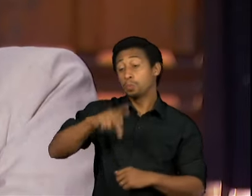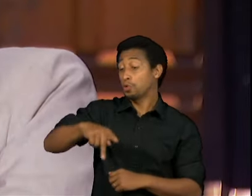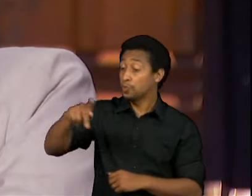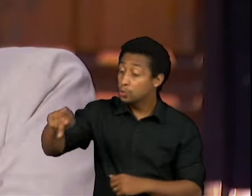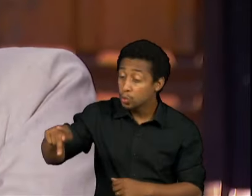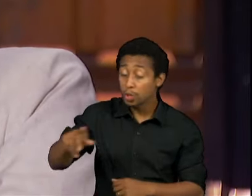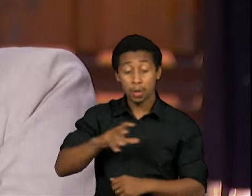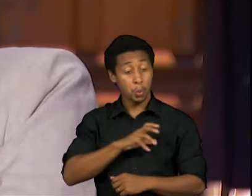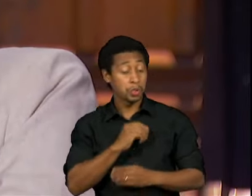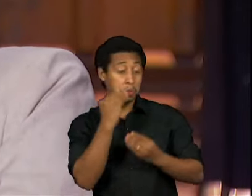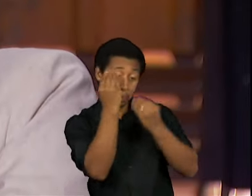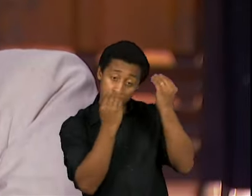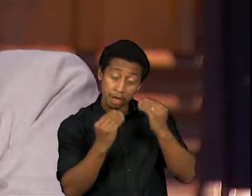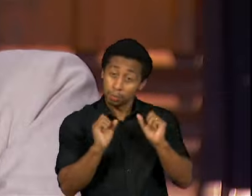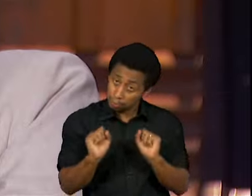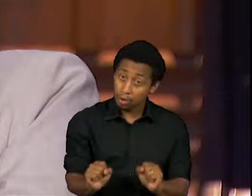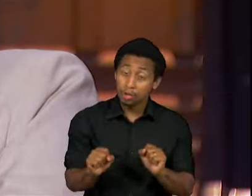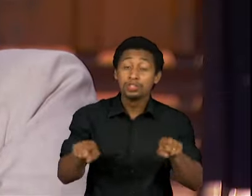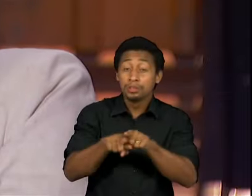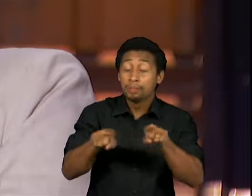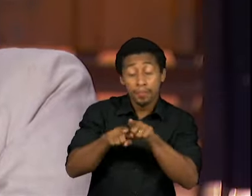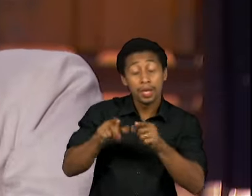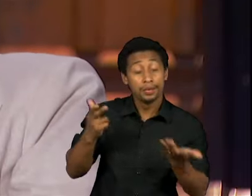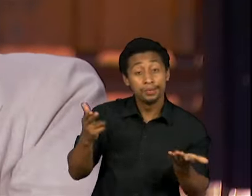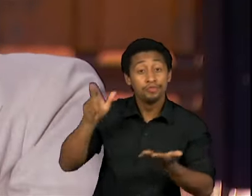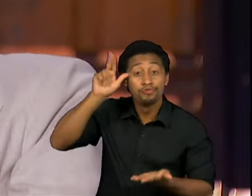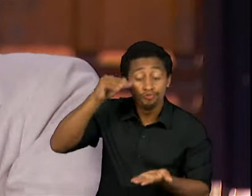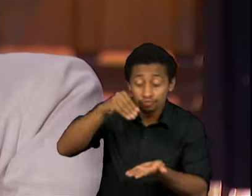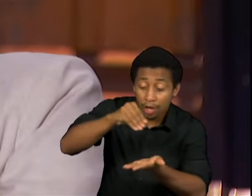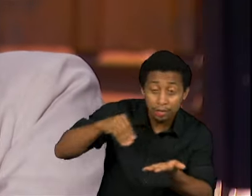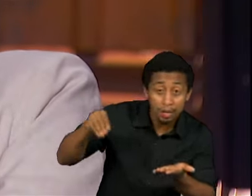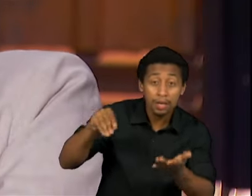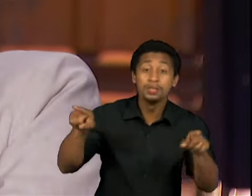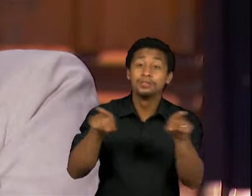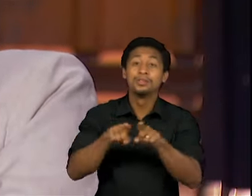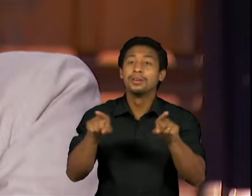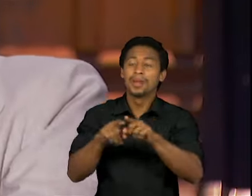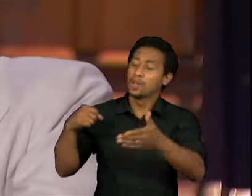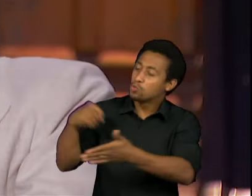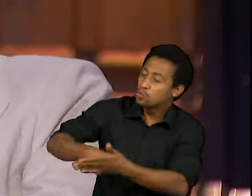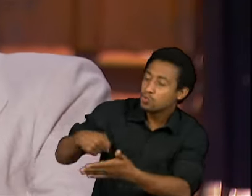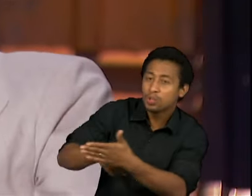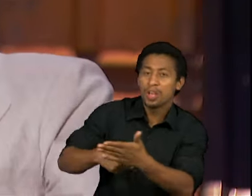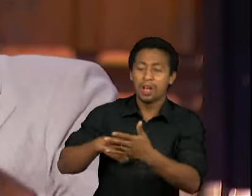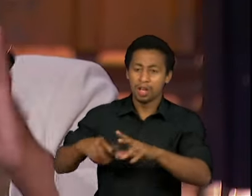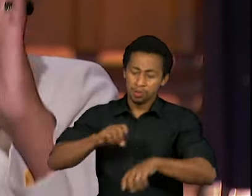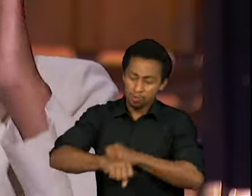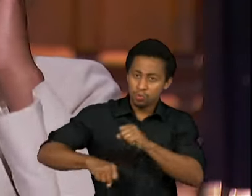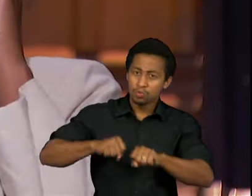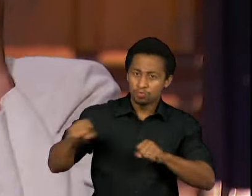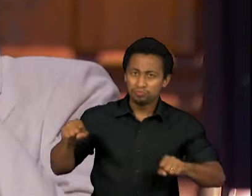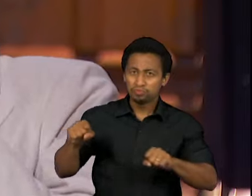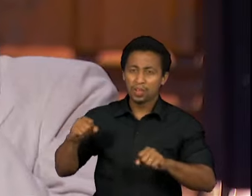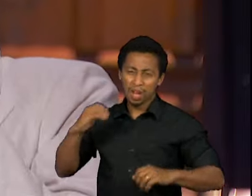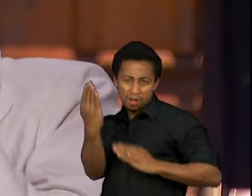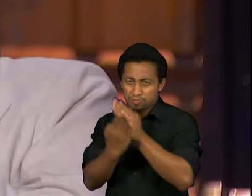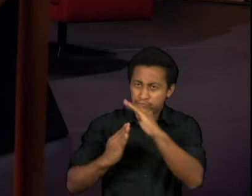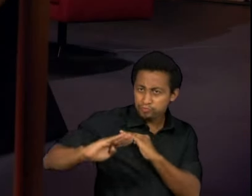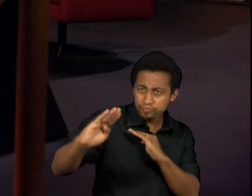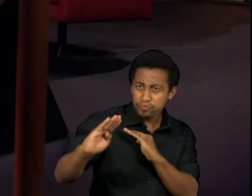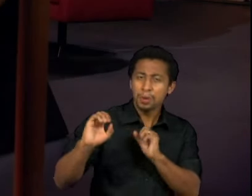aí gostar de maquiagem e gostar de xadrez esse Rihanna e lutar kung fu parece que as pessoas são muito